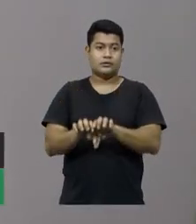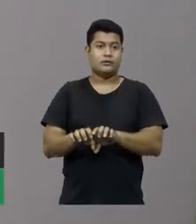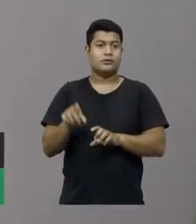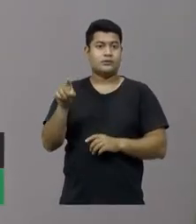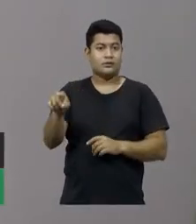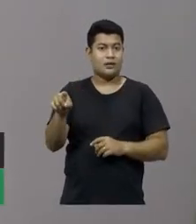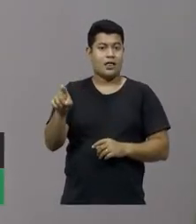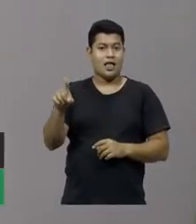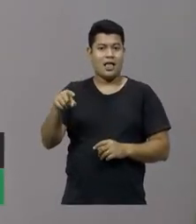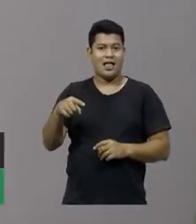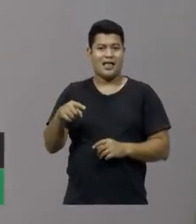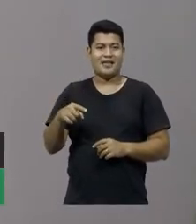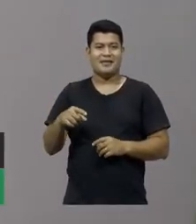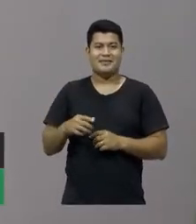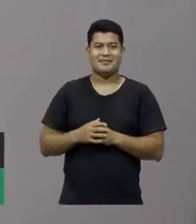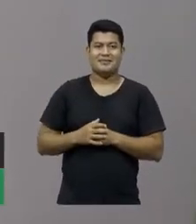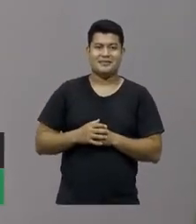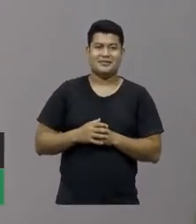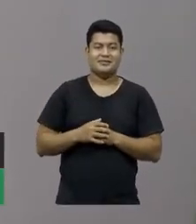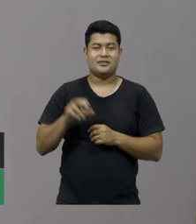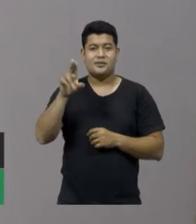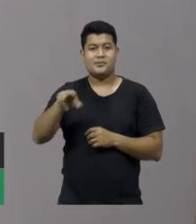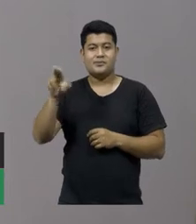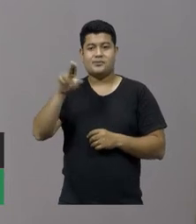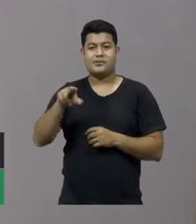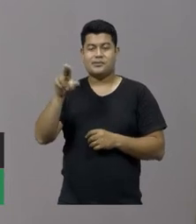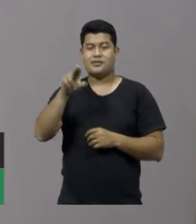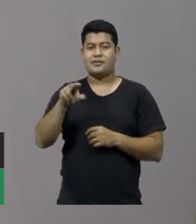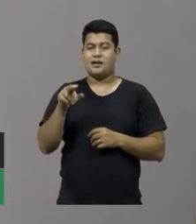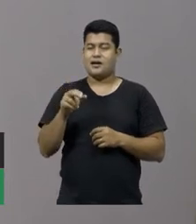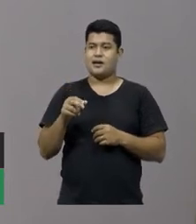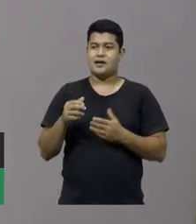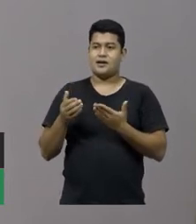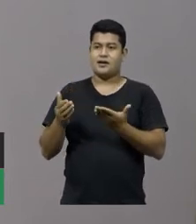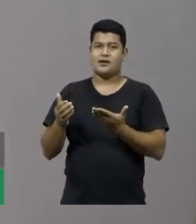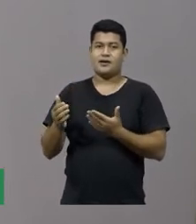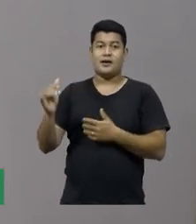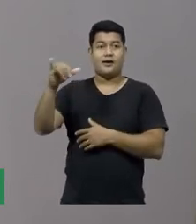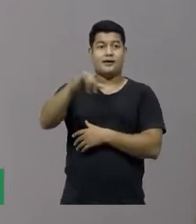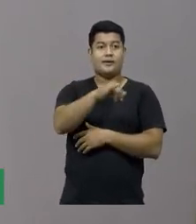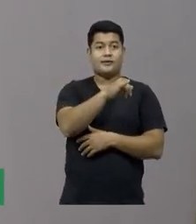Tiaguinho usando avião também, né? Vamos lá, próxima foto. Olha o Tiaguinho ali, ó.